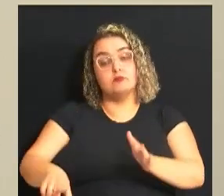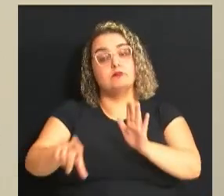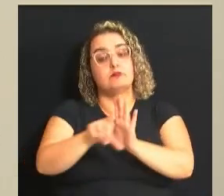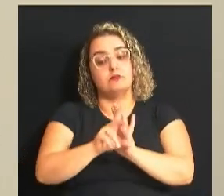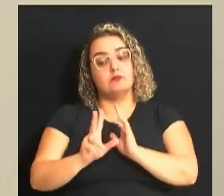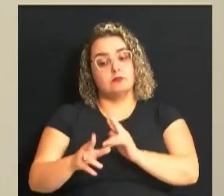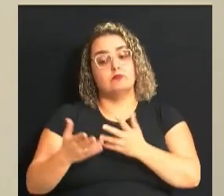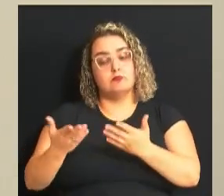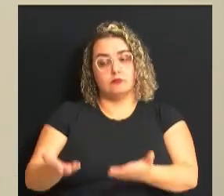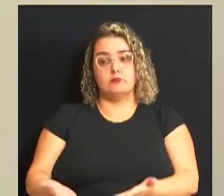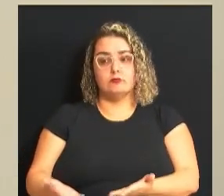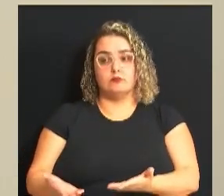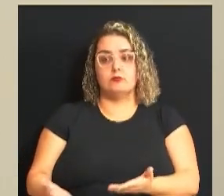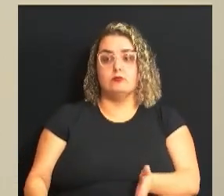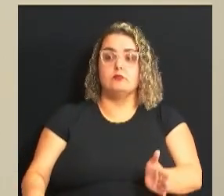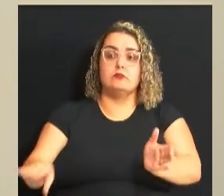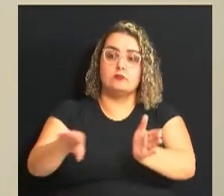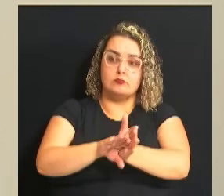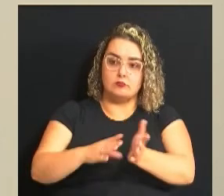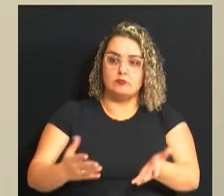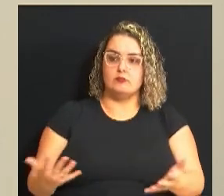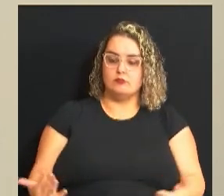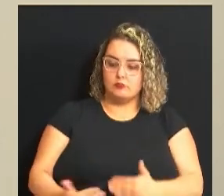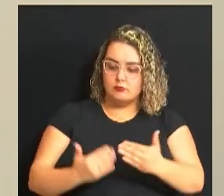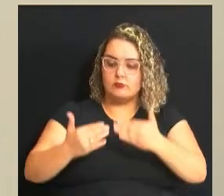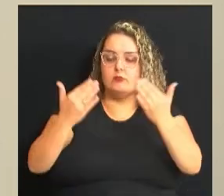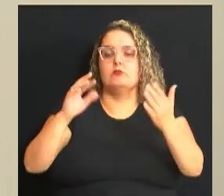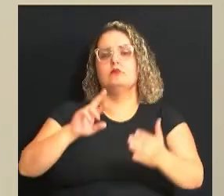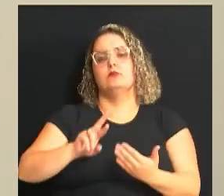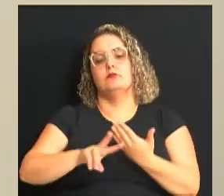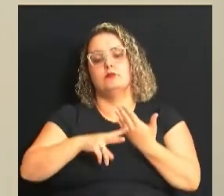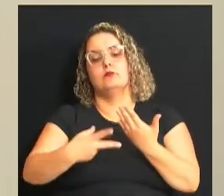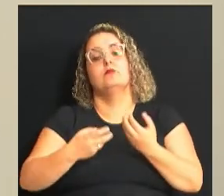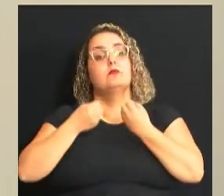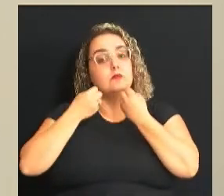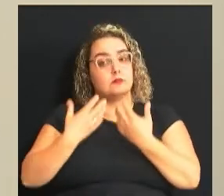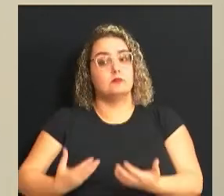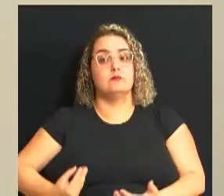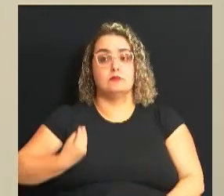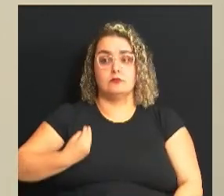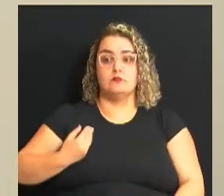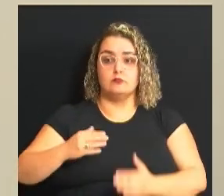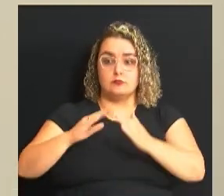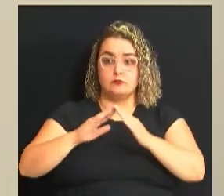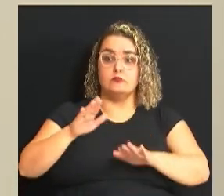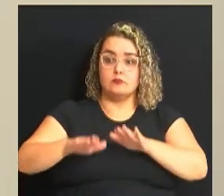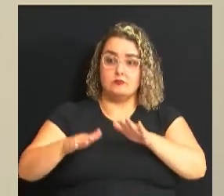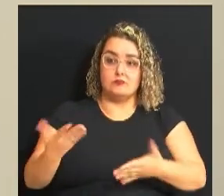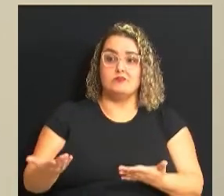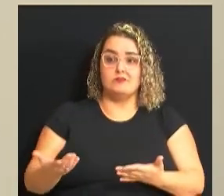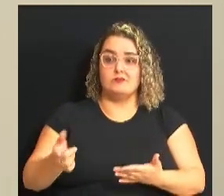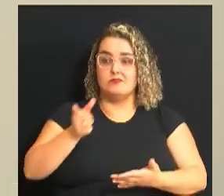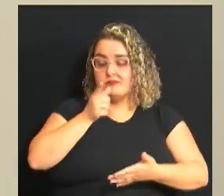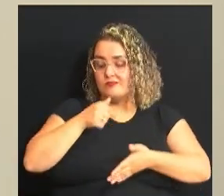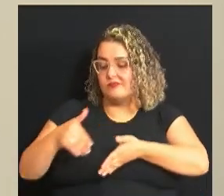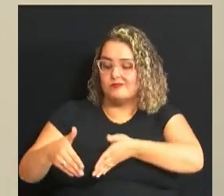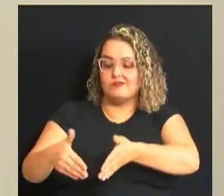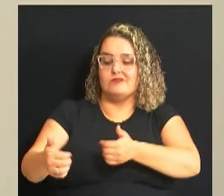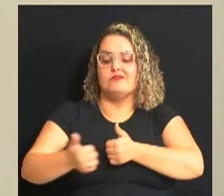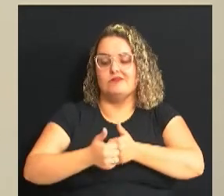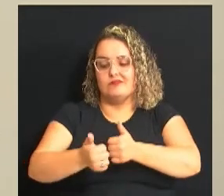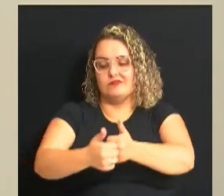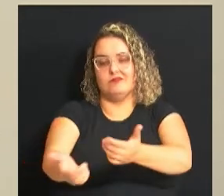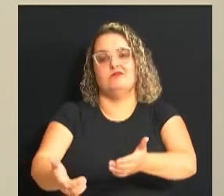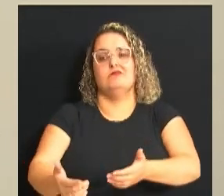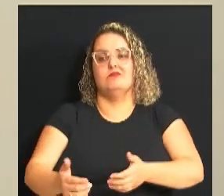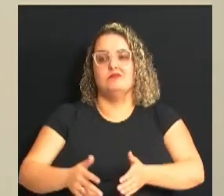estas venham e produzam efeitos na vida das pessoas que moram muitas vezes às margens de córregos, às beiras